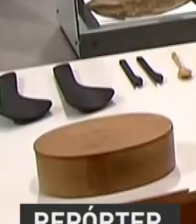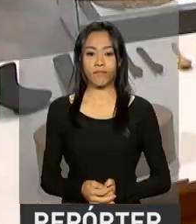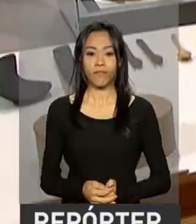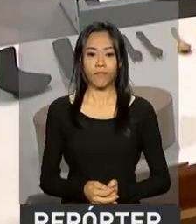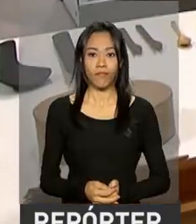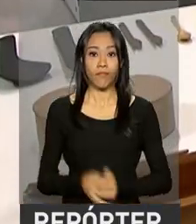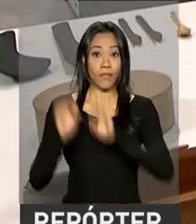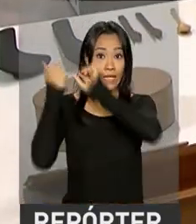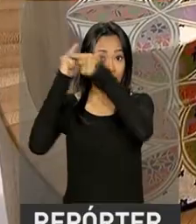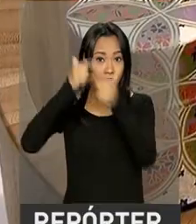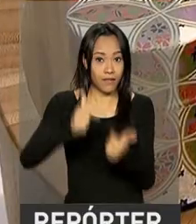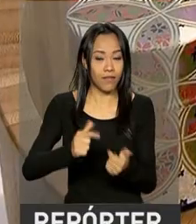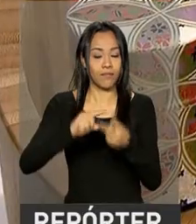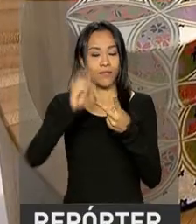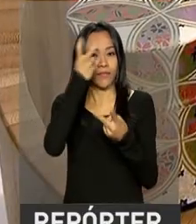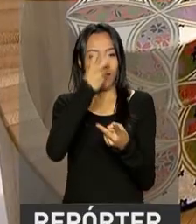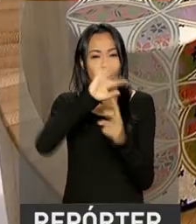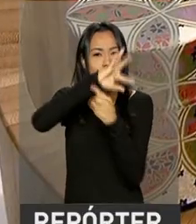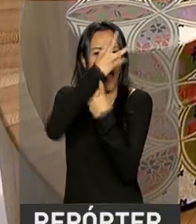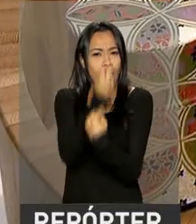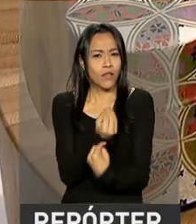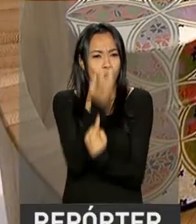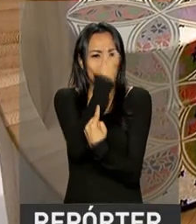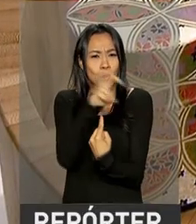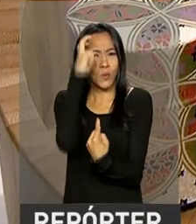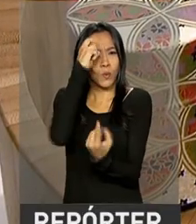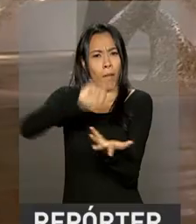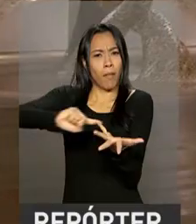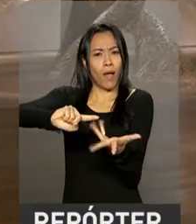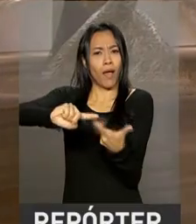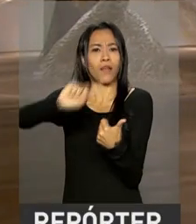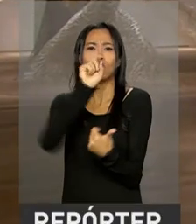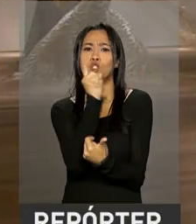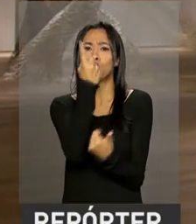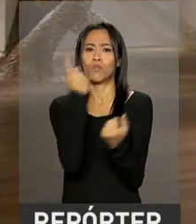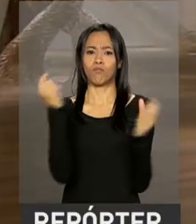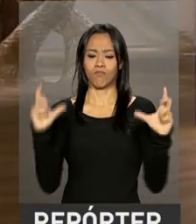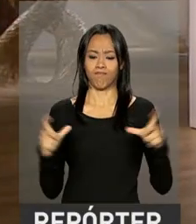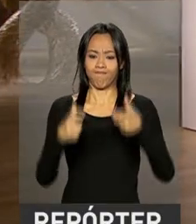Tradição, arte e cultura japonesas reunidas em um só lugar.